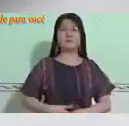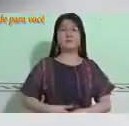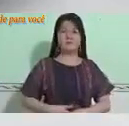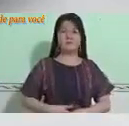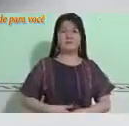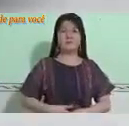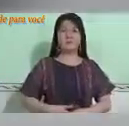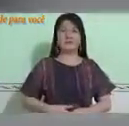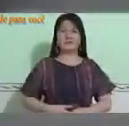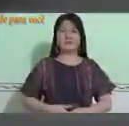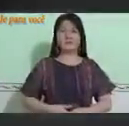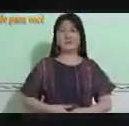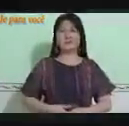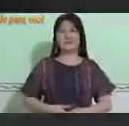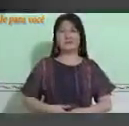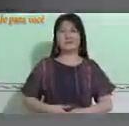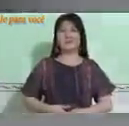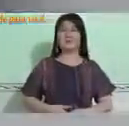mais atraso que o normal.